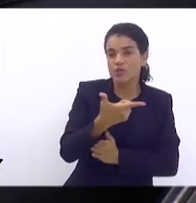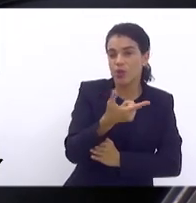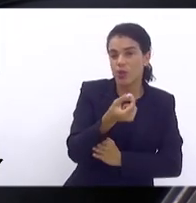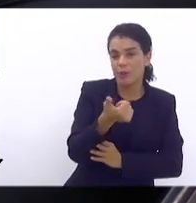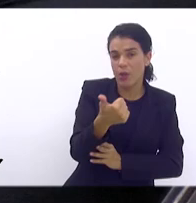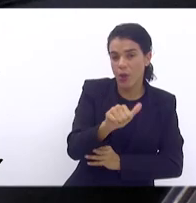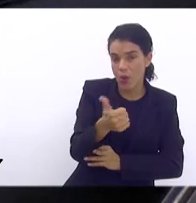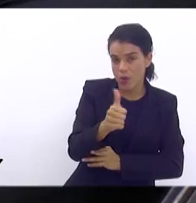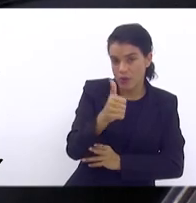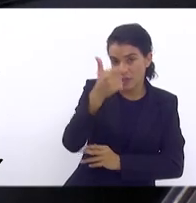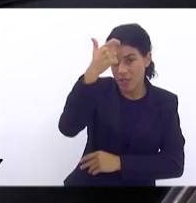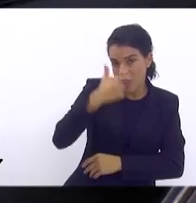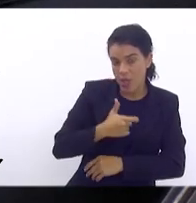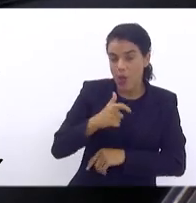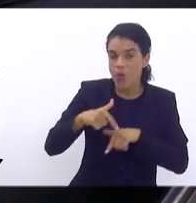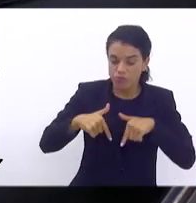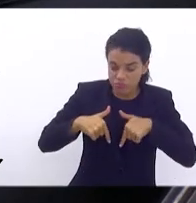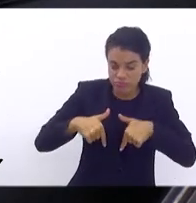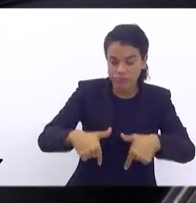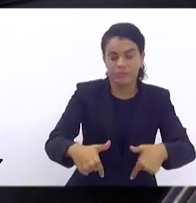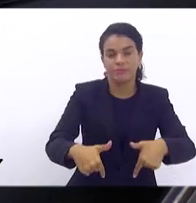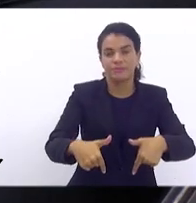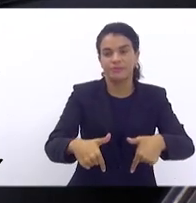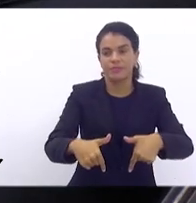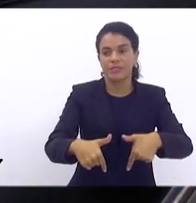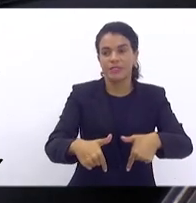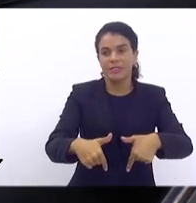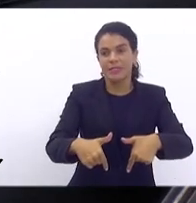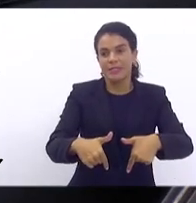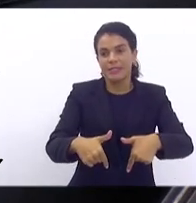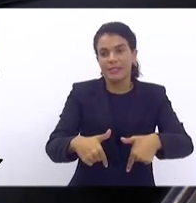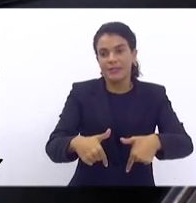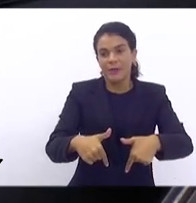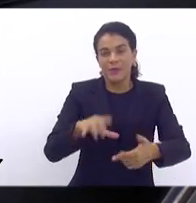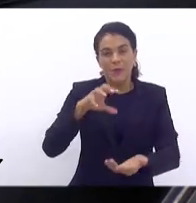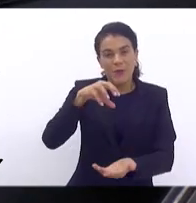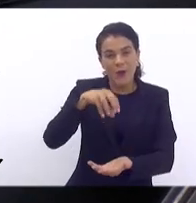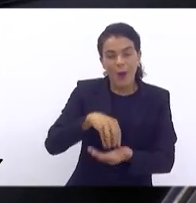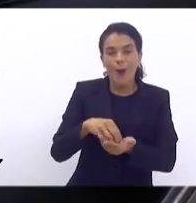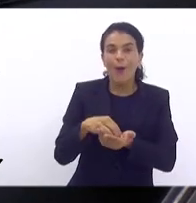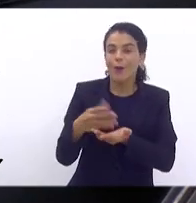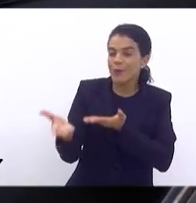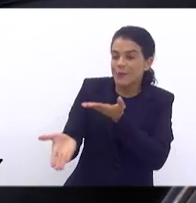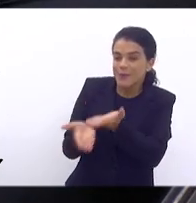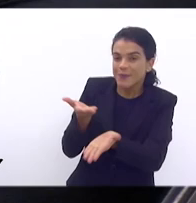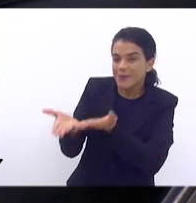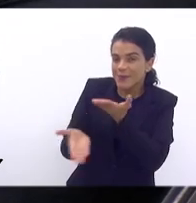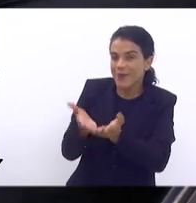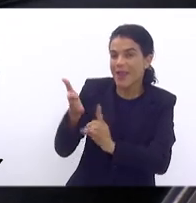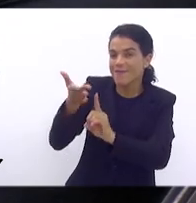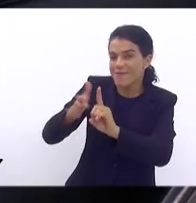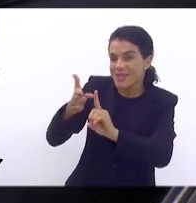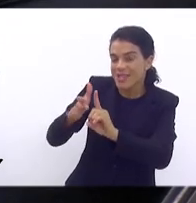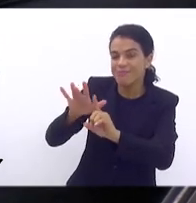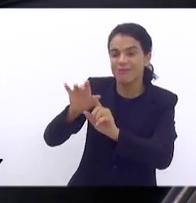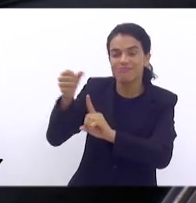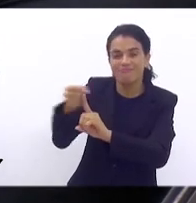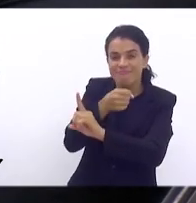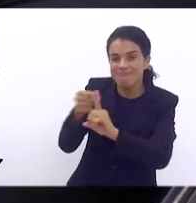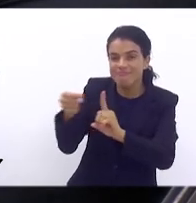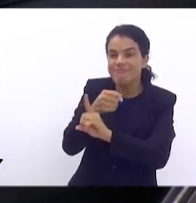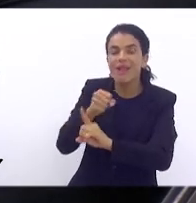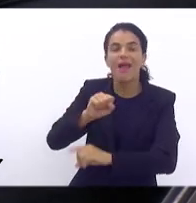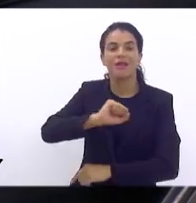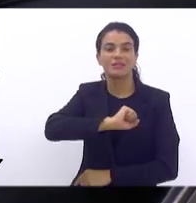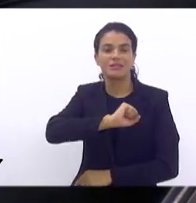eu atu num órgão exclusivo de assistências vítimas de violência doméstica familiar na Comarca